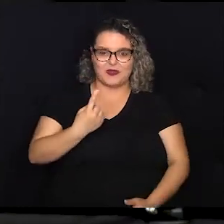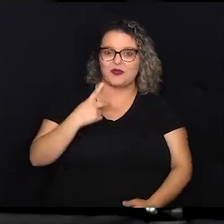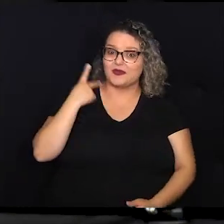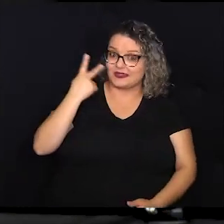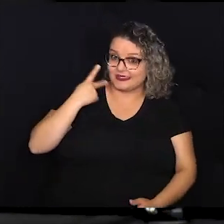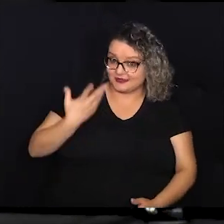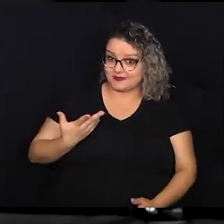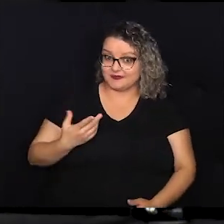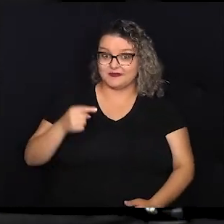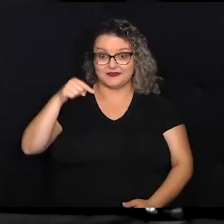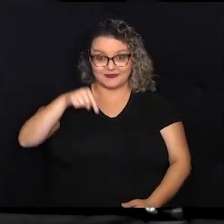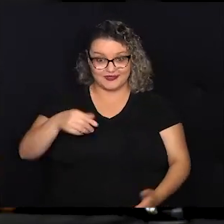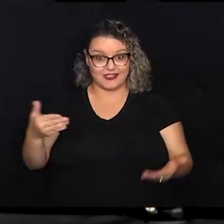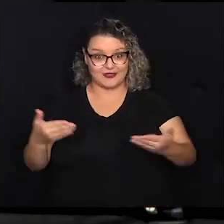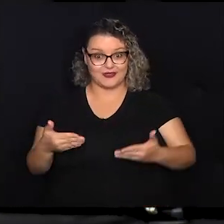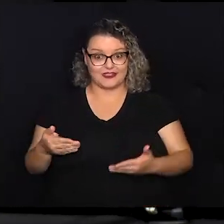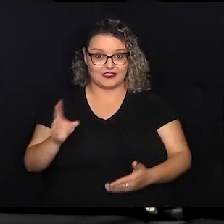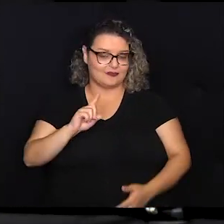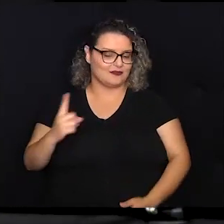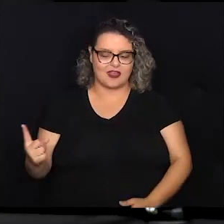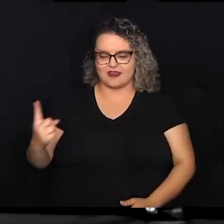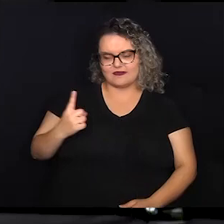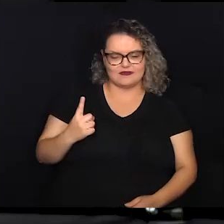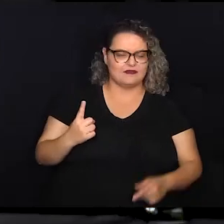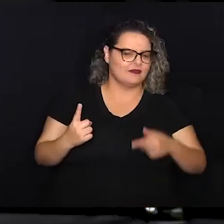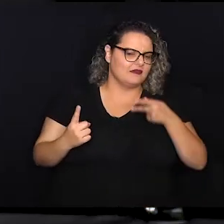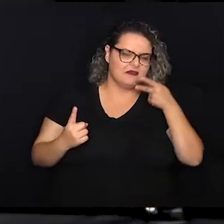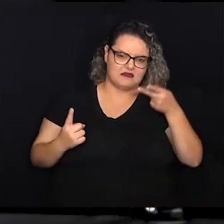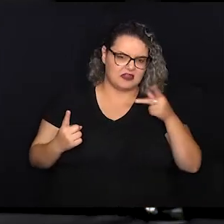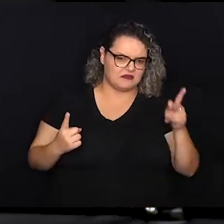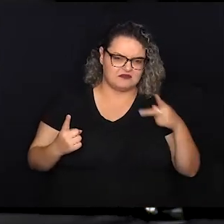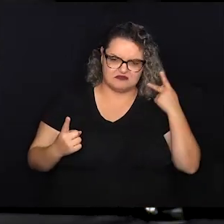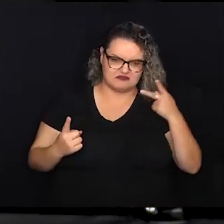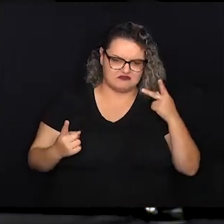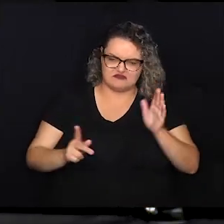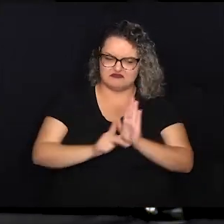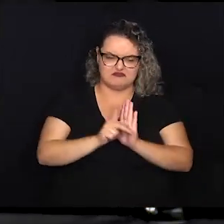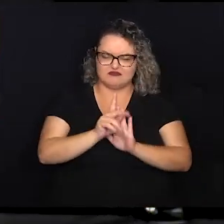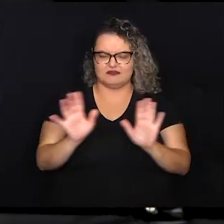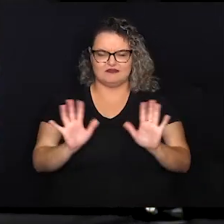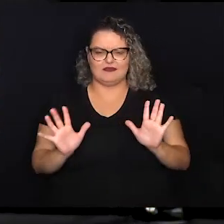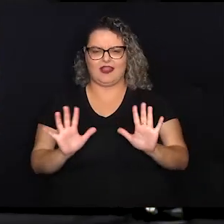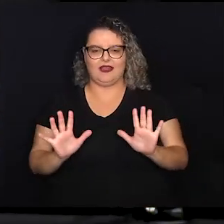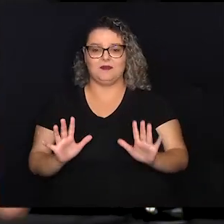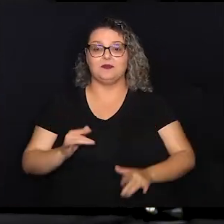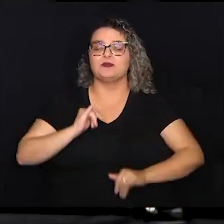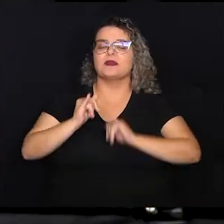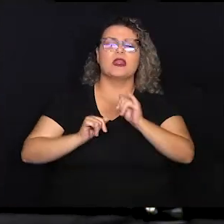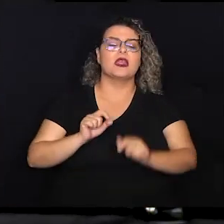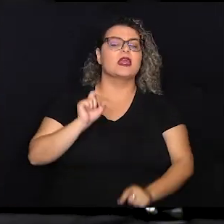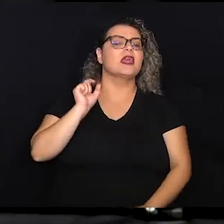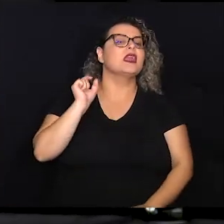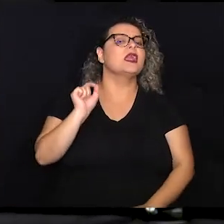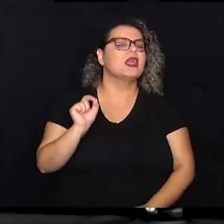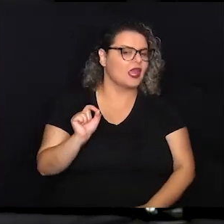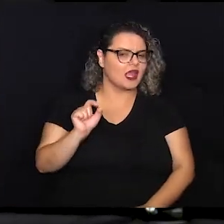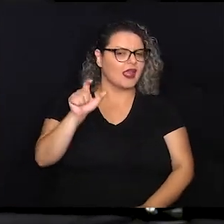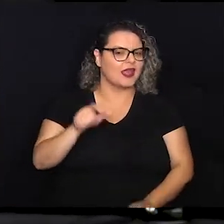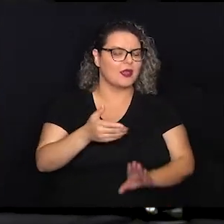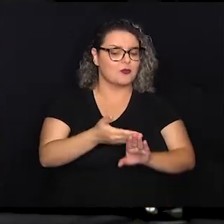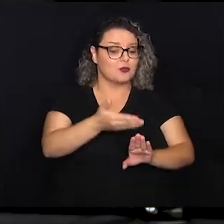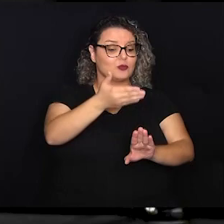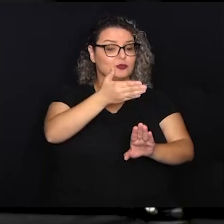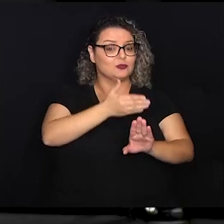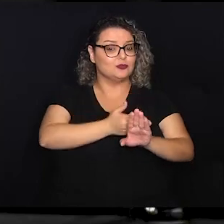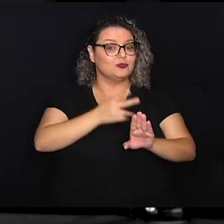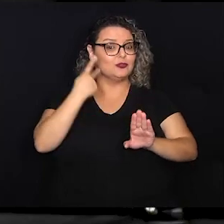semana conversa aqui com um vereador que, neste caso, não vem aqui falar sobre política, nem sobre projeto de lei. Eles vêm aqui contar quem é